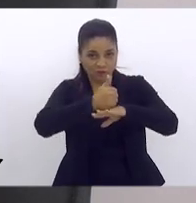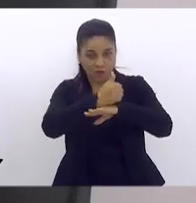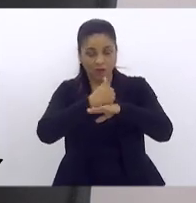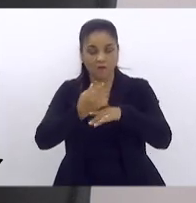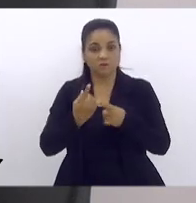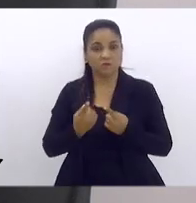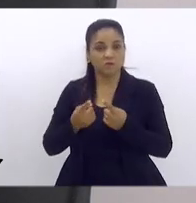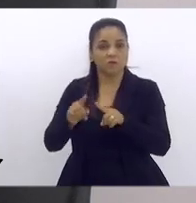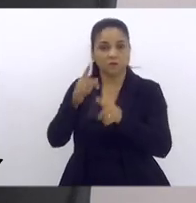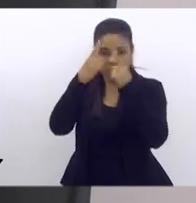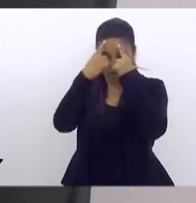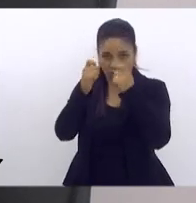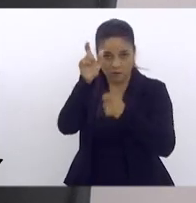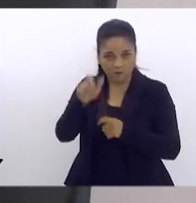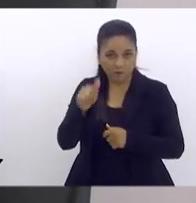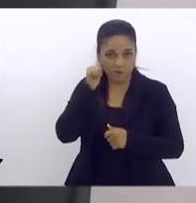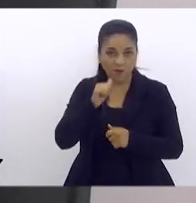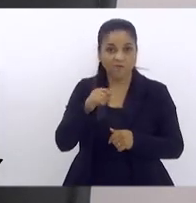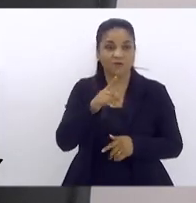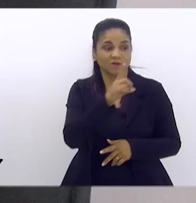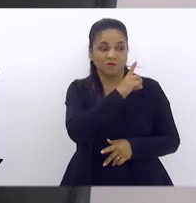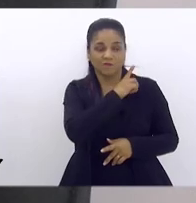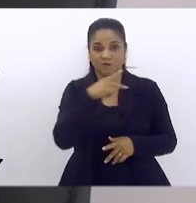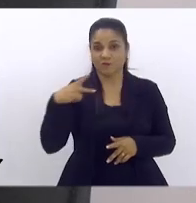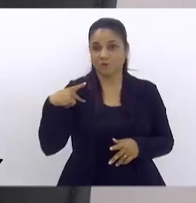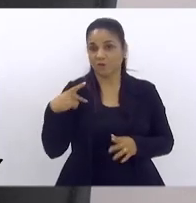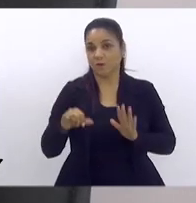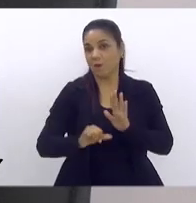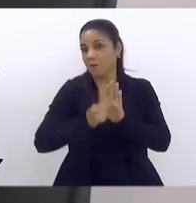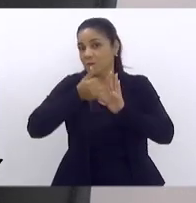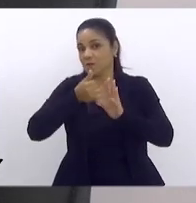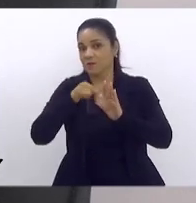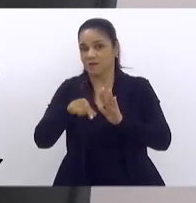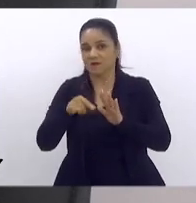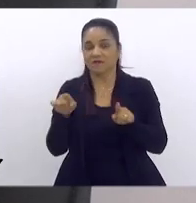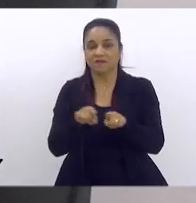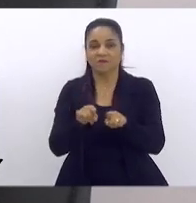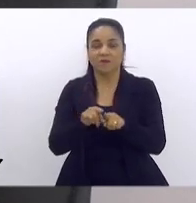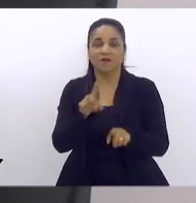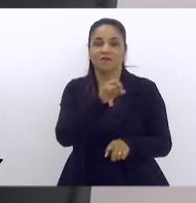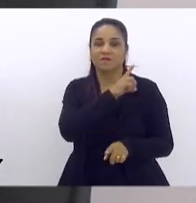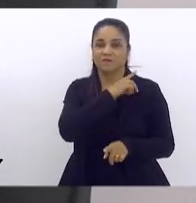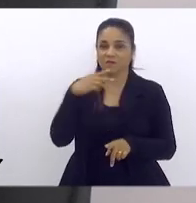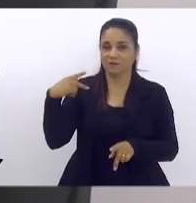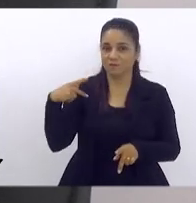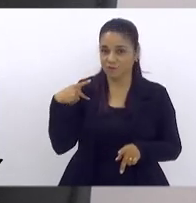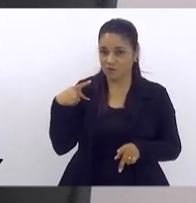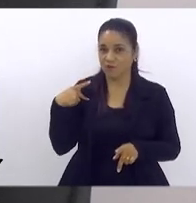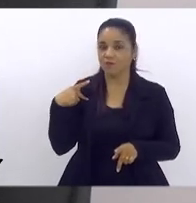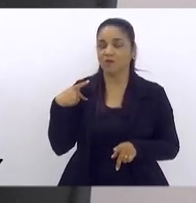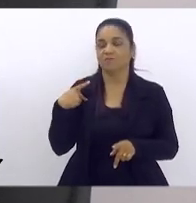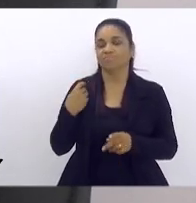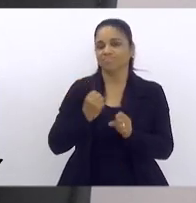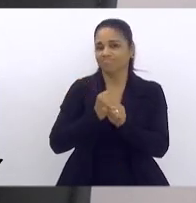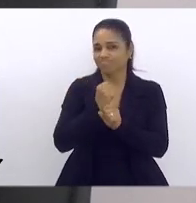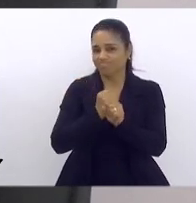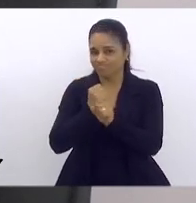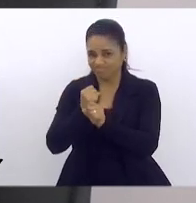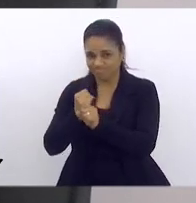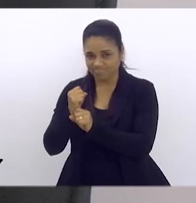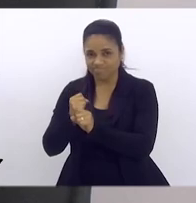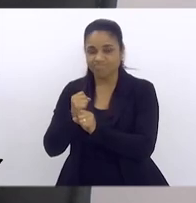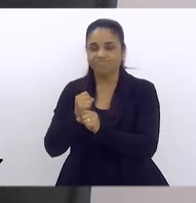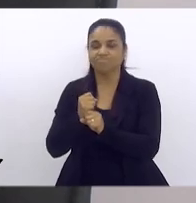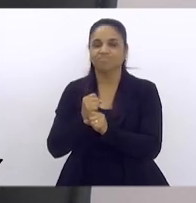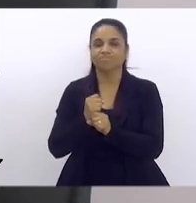foi exatamente a defensoria pública e a Defensoria Pública ensino estabiliza também porque há muito tempo tem